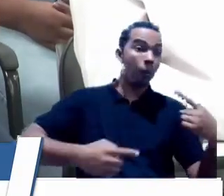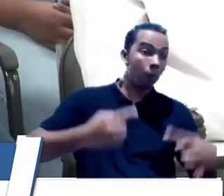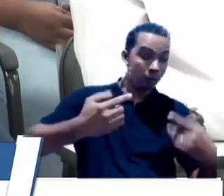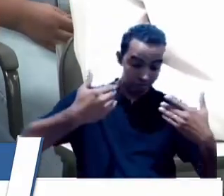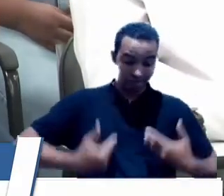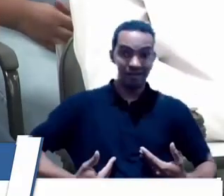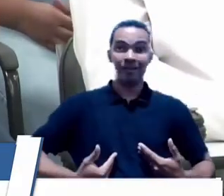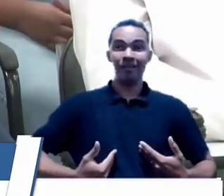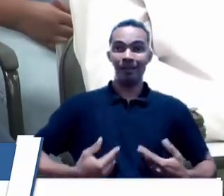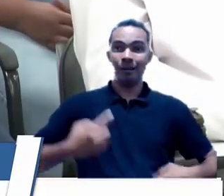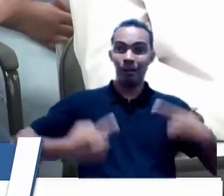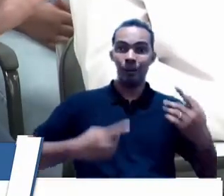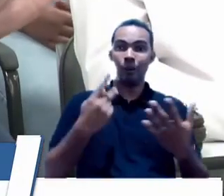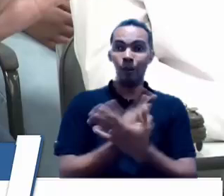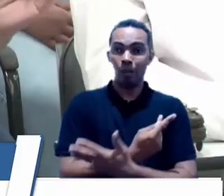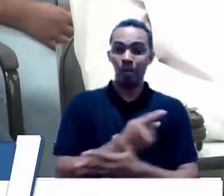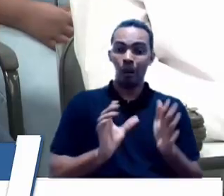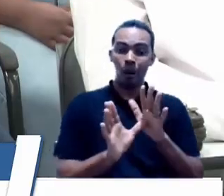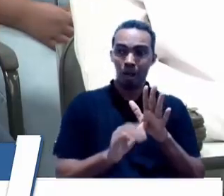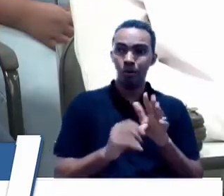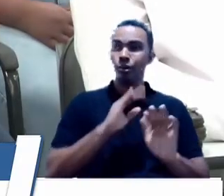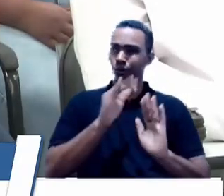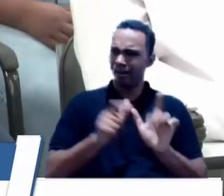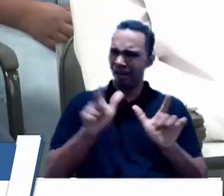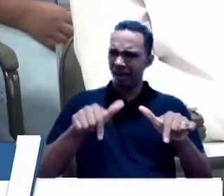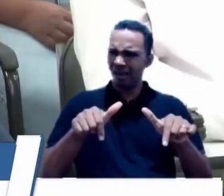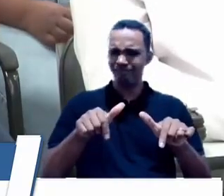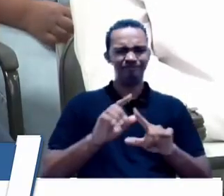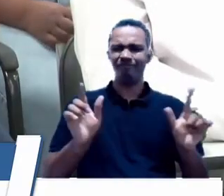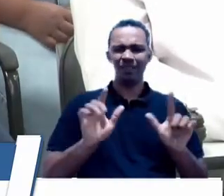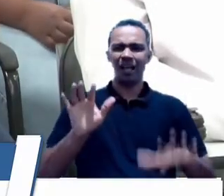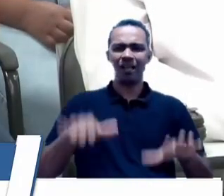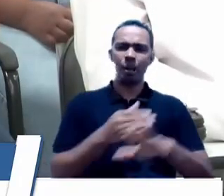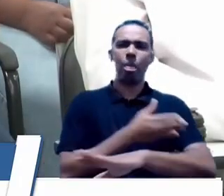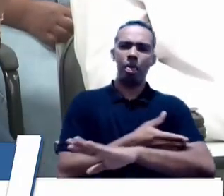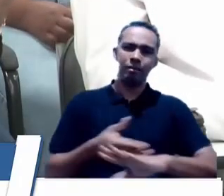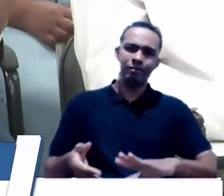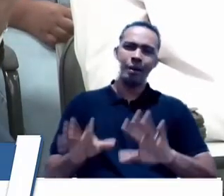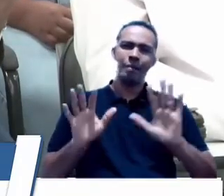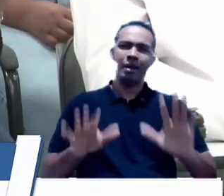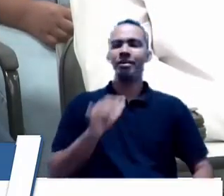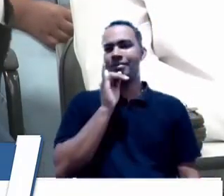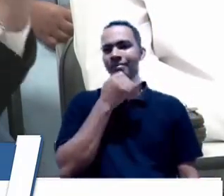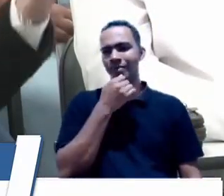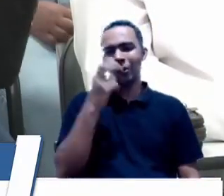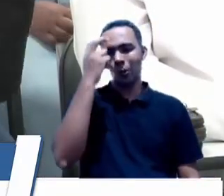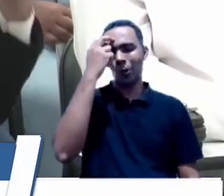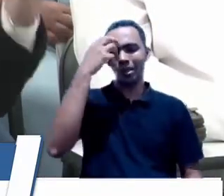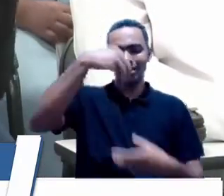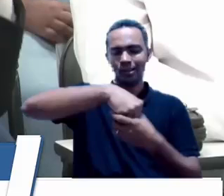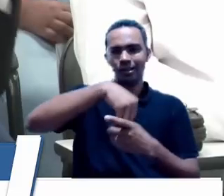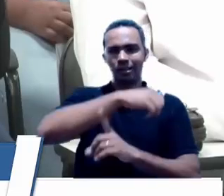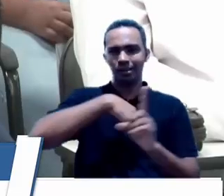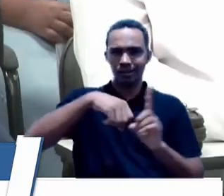um político foi ruim, foi corrupto, todos são? Então eles costumam, né? Infelizmente, essa cultura na nossa sociedade foi